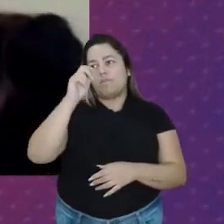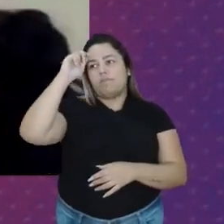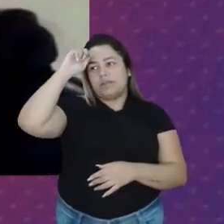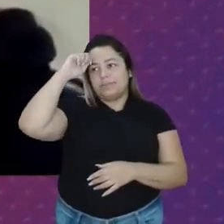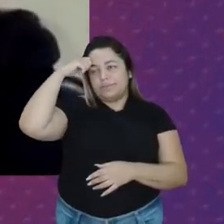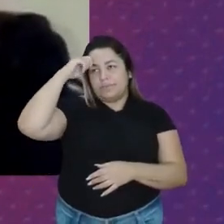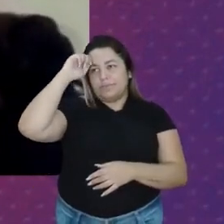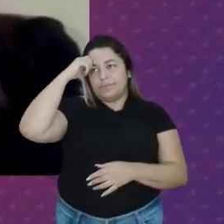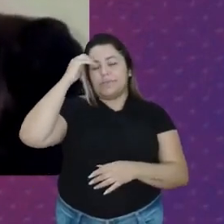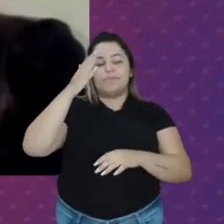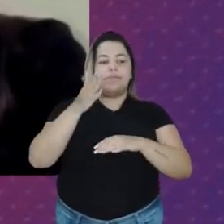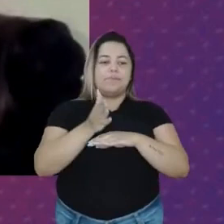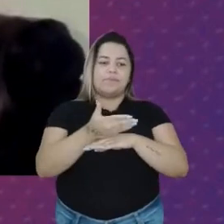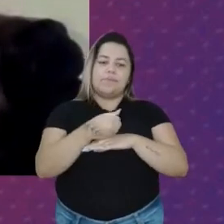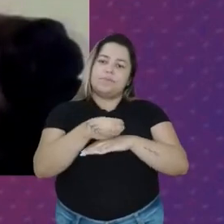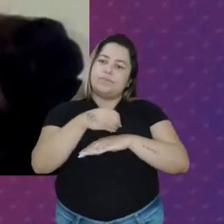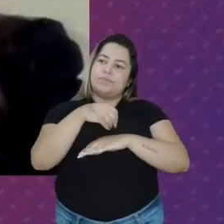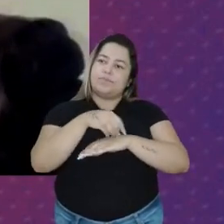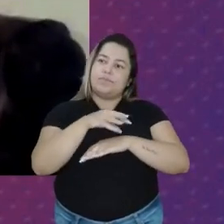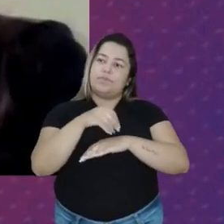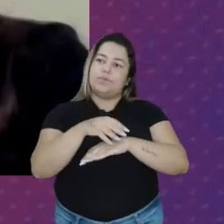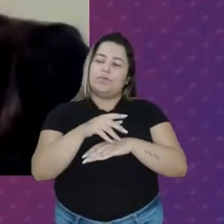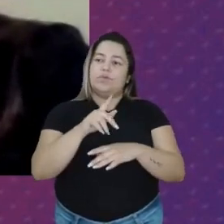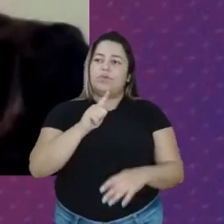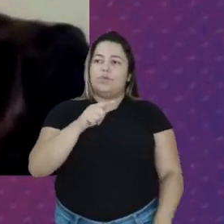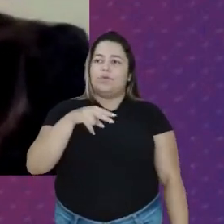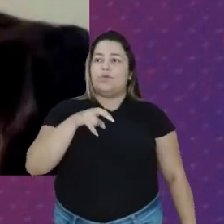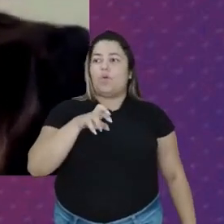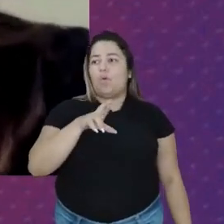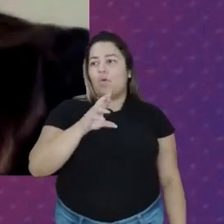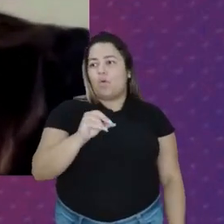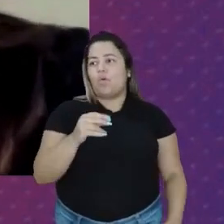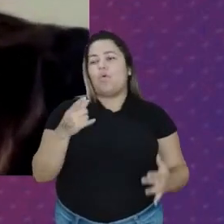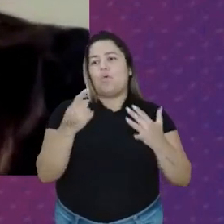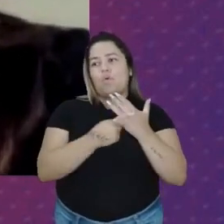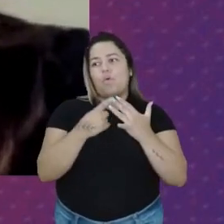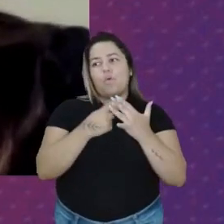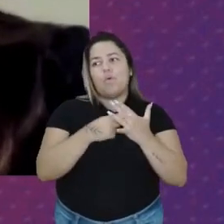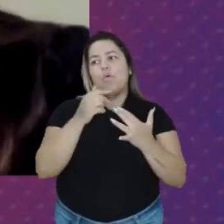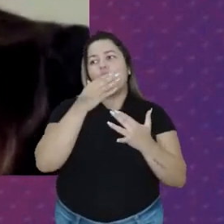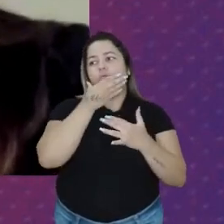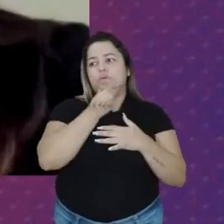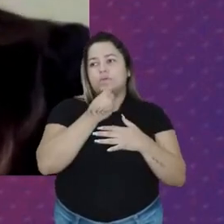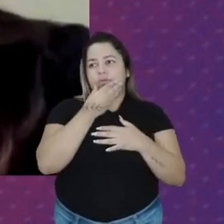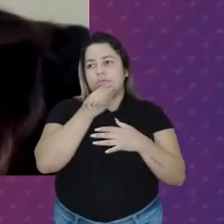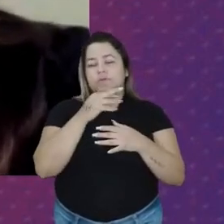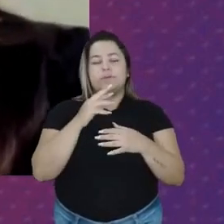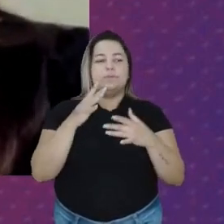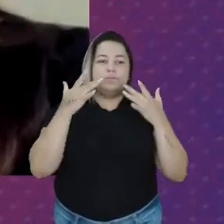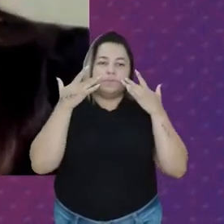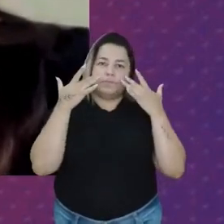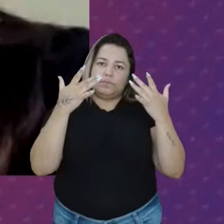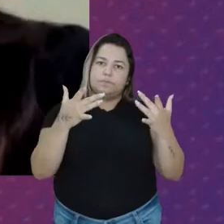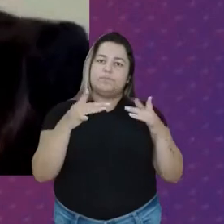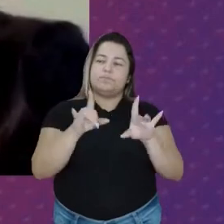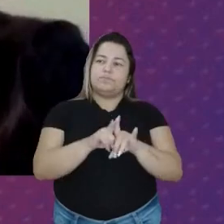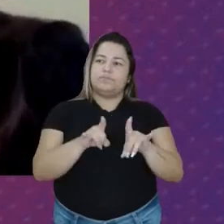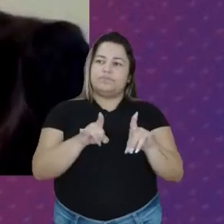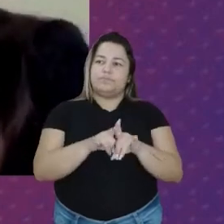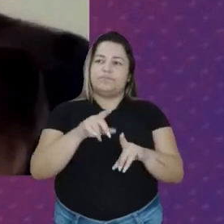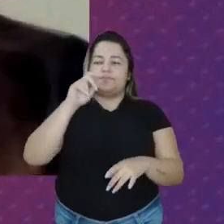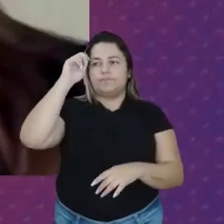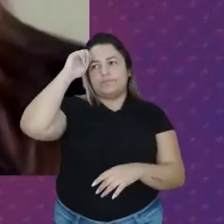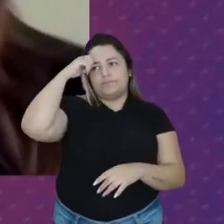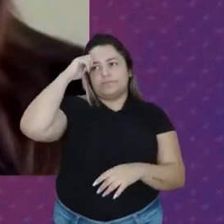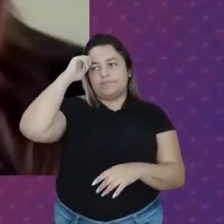quando na divisão lá que vai ter por gênero entre os homens, tem que ter, na proporção da apresentação de candidaturas de homens negros, tem que ser destinado